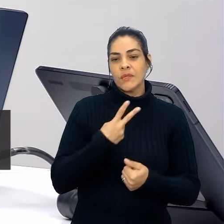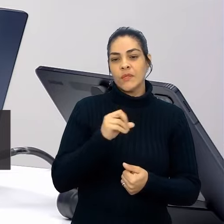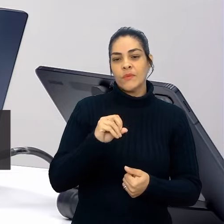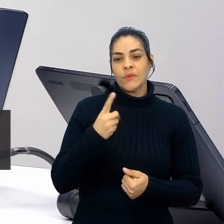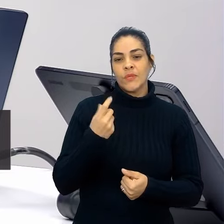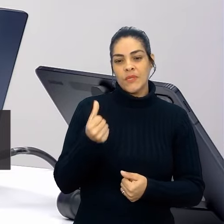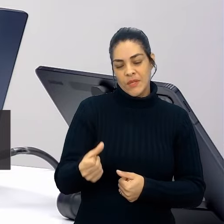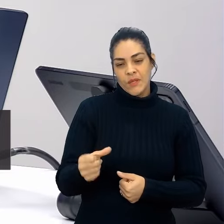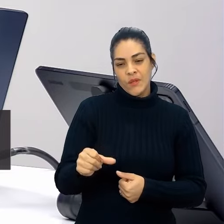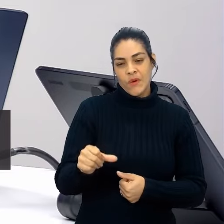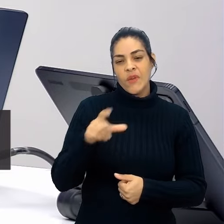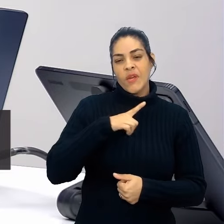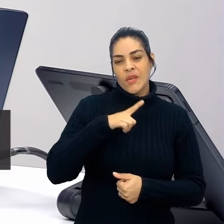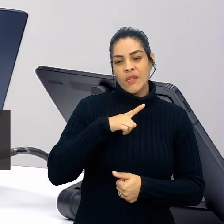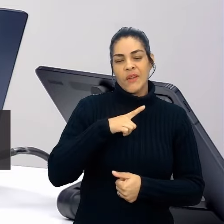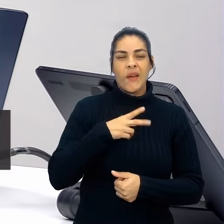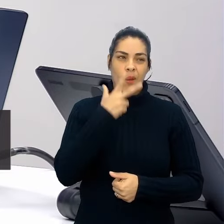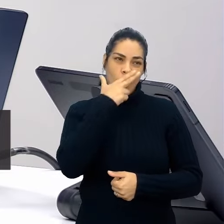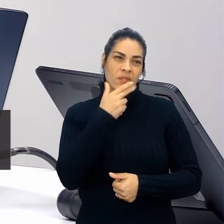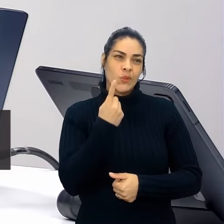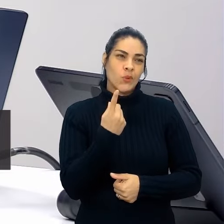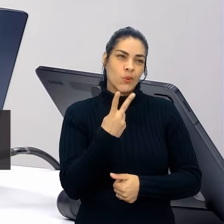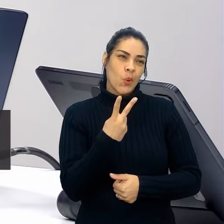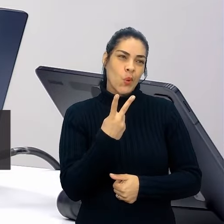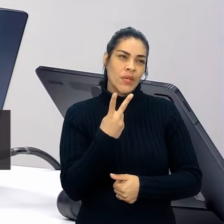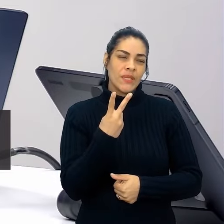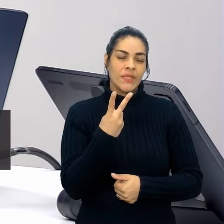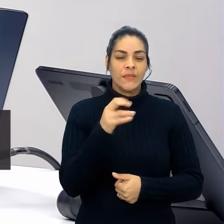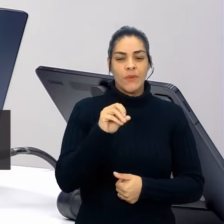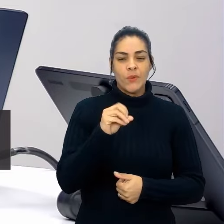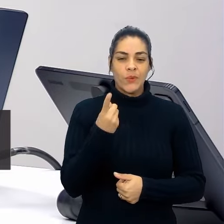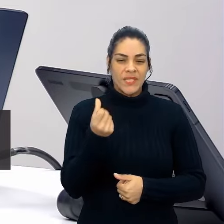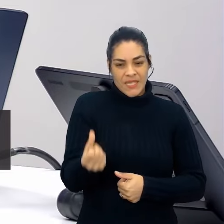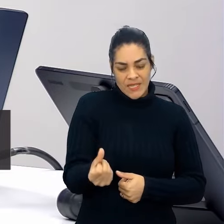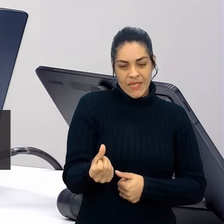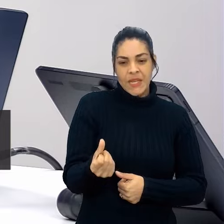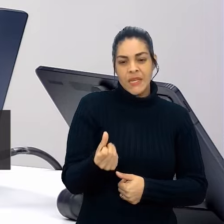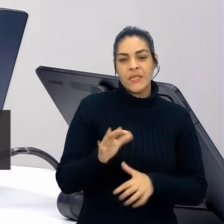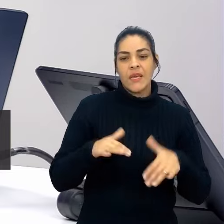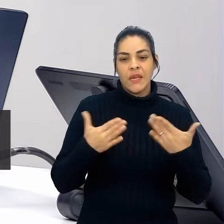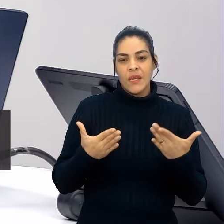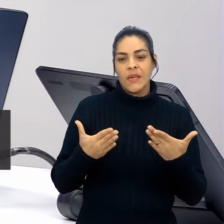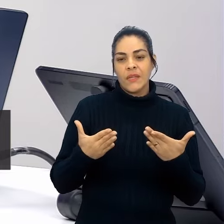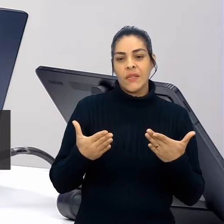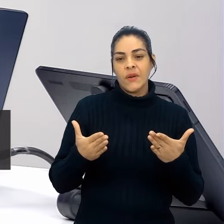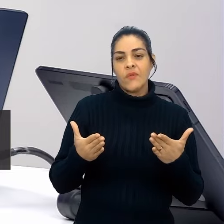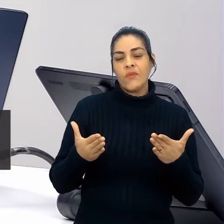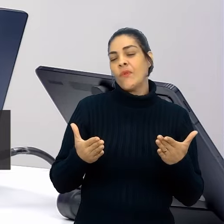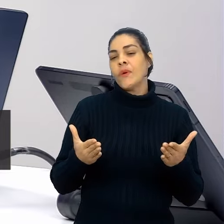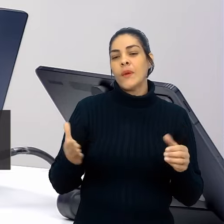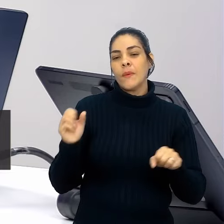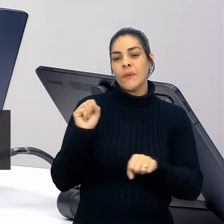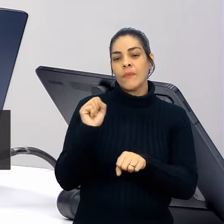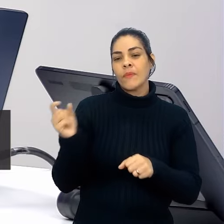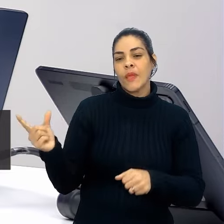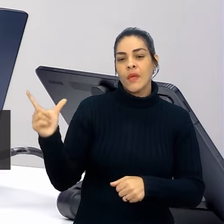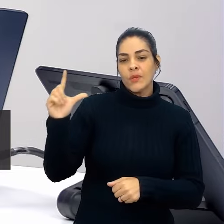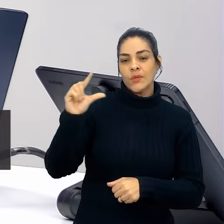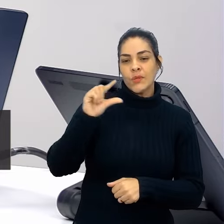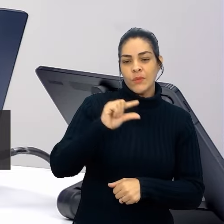saiu, acho que 2016 que começou muito mais forte aí, e aí foi se restringindo muito, e aí